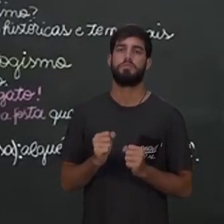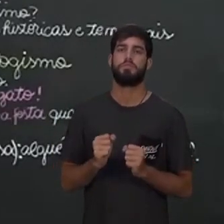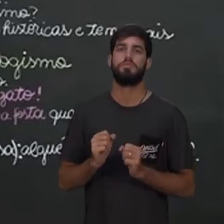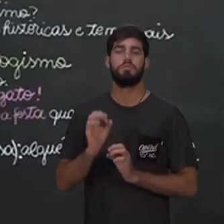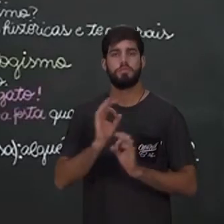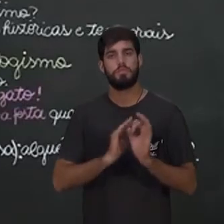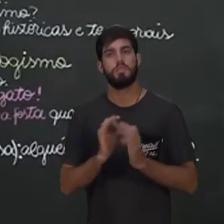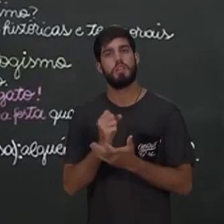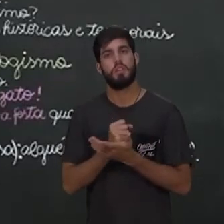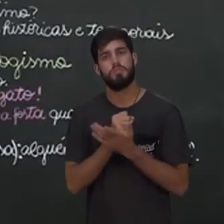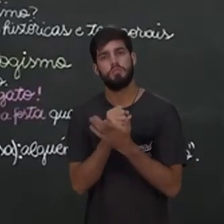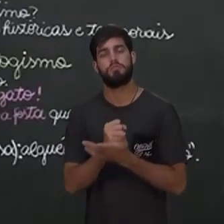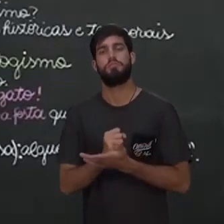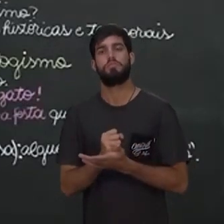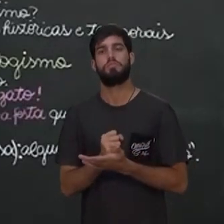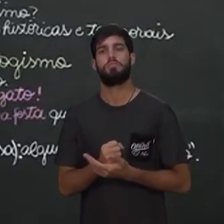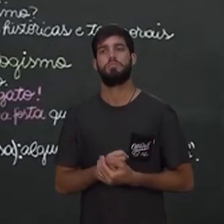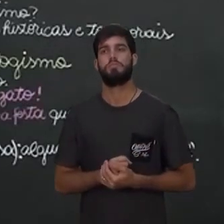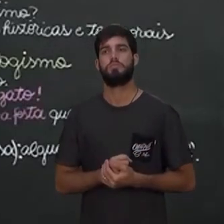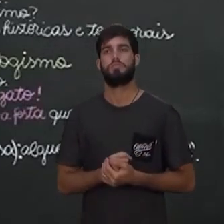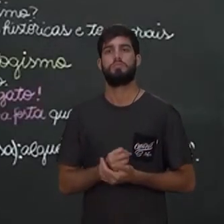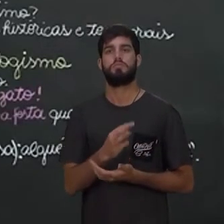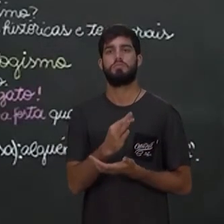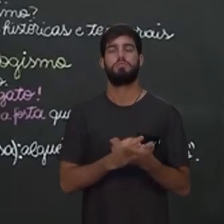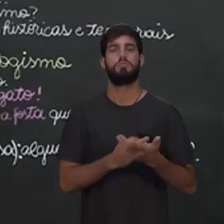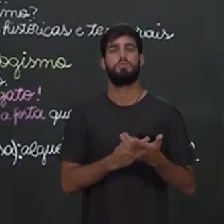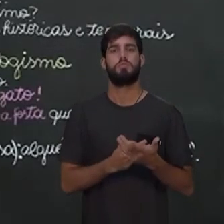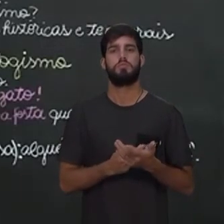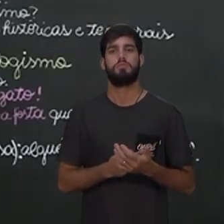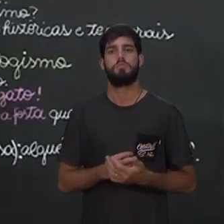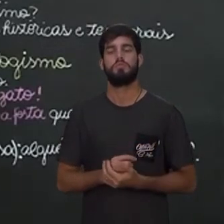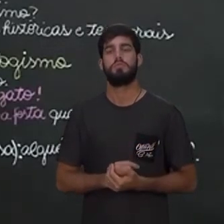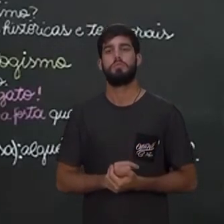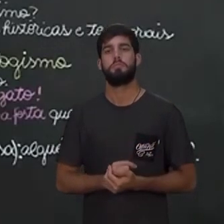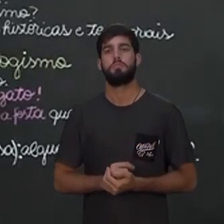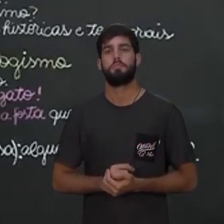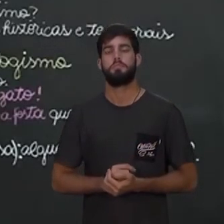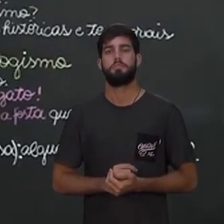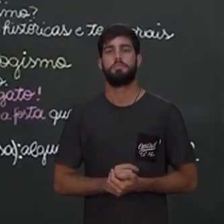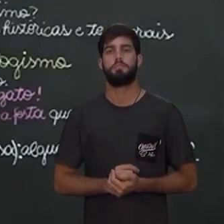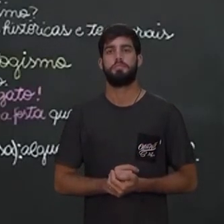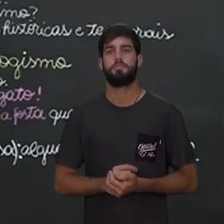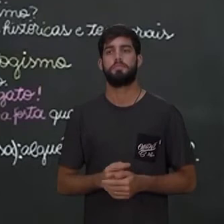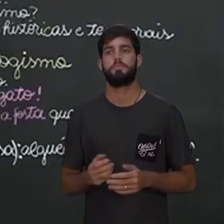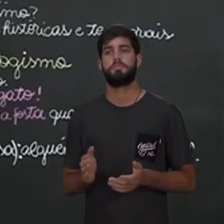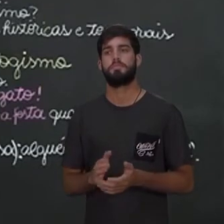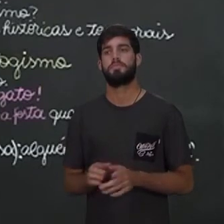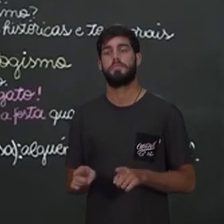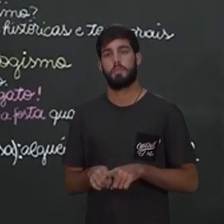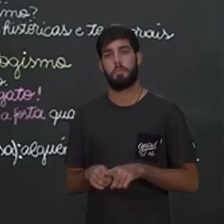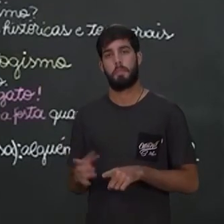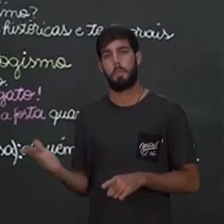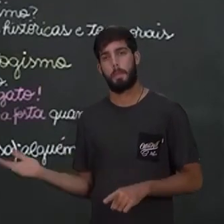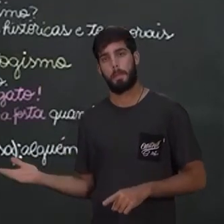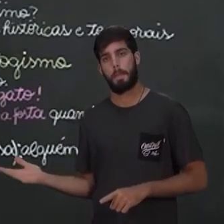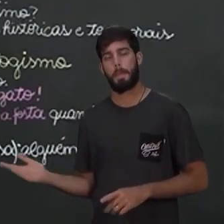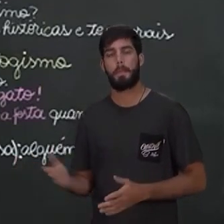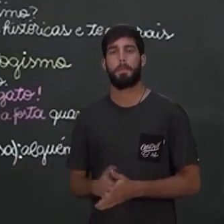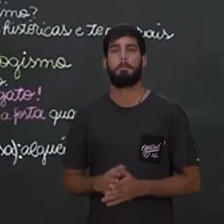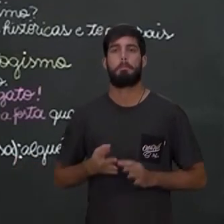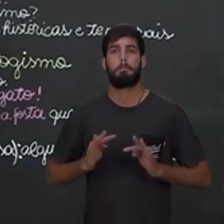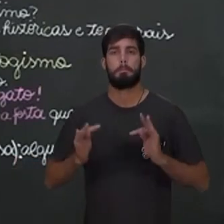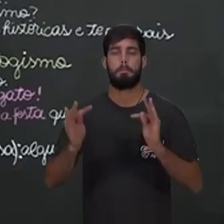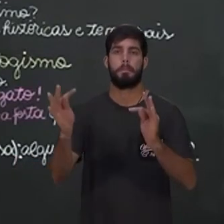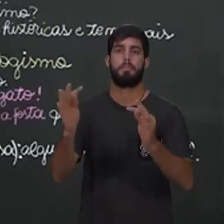isso ajuda muito na criação de textos mais criativos, interessantes e envolventes. O neologismo tecnológico, que surge por conta de uma